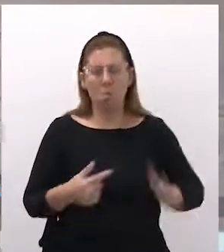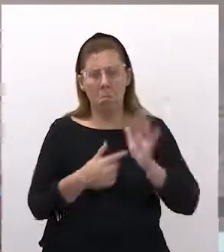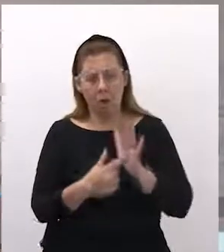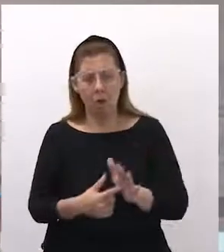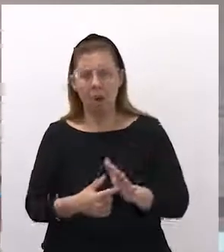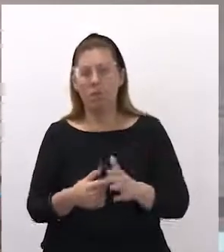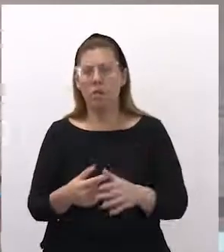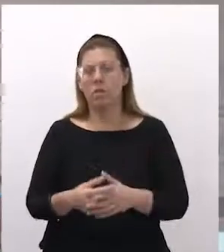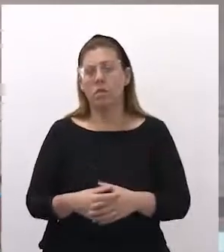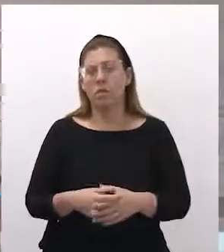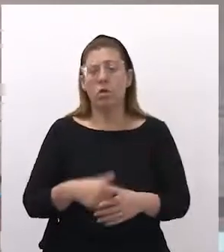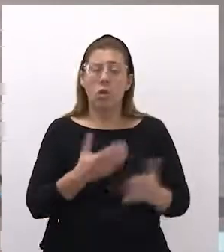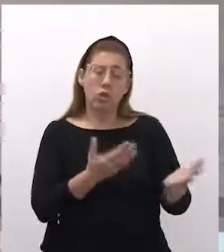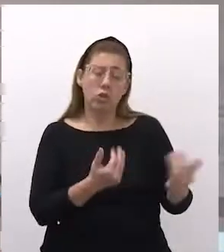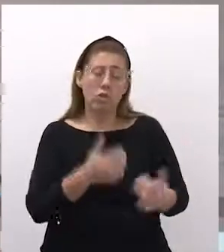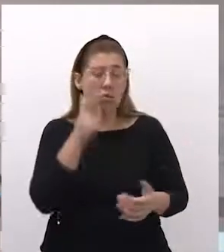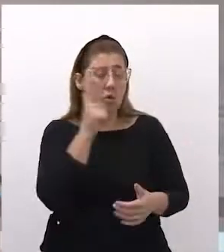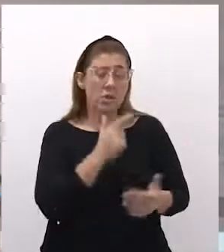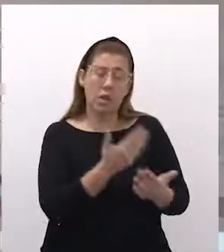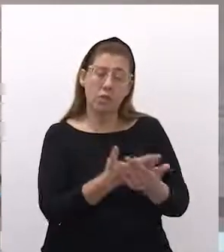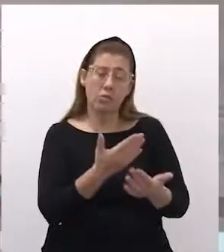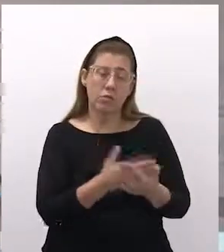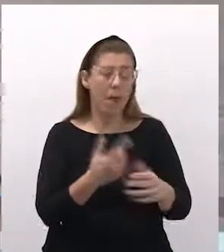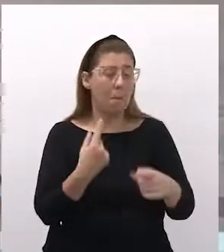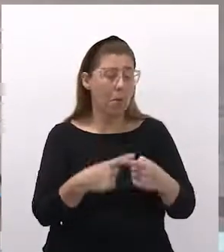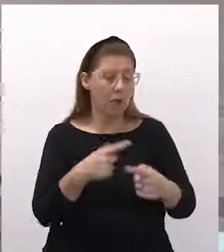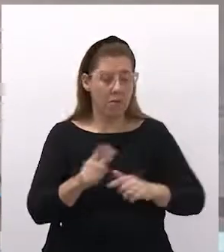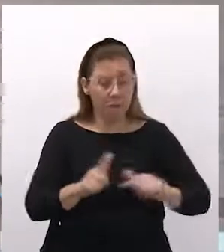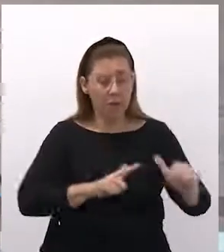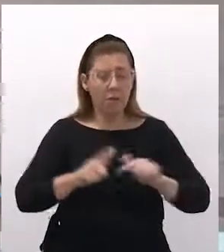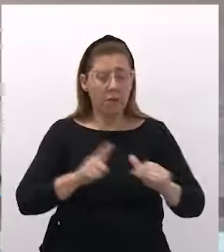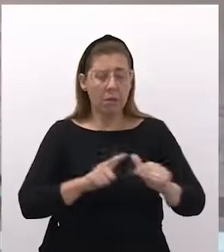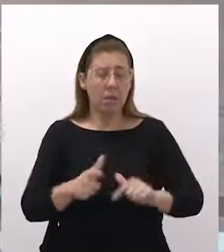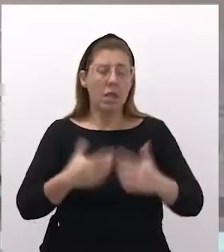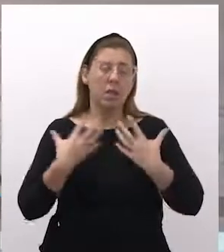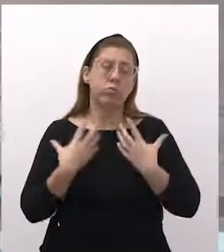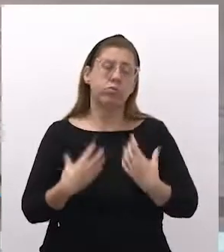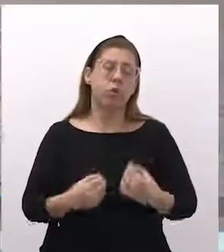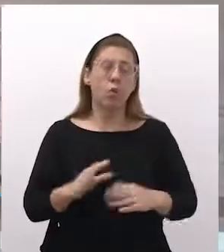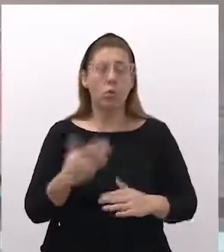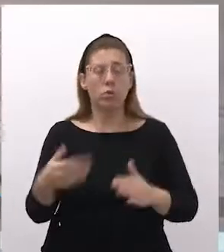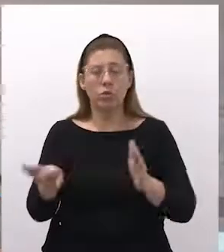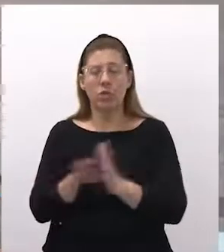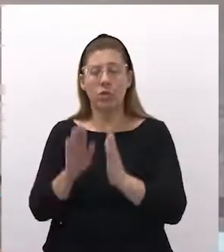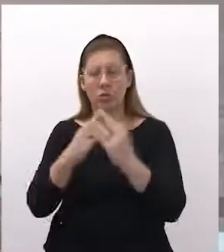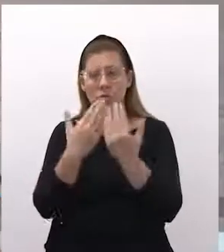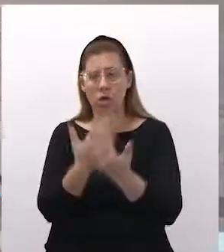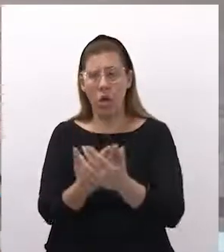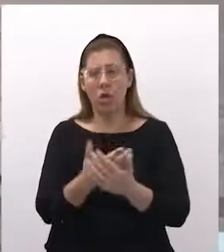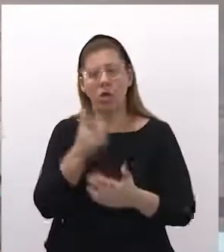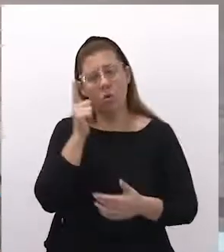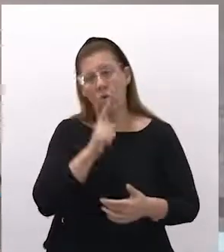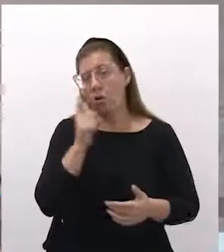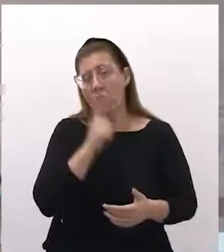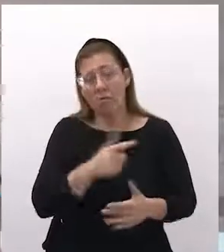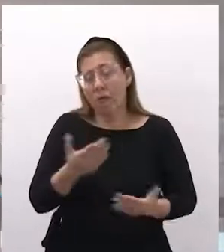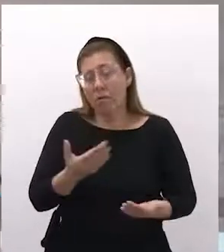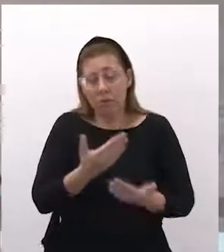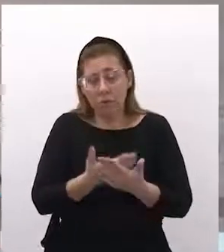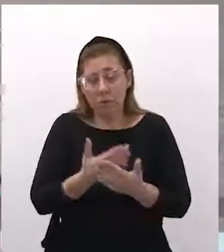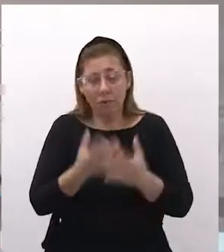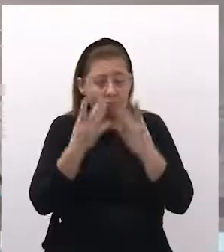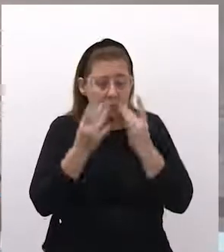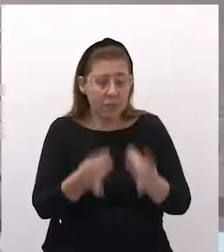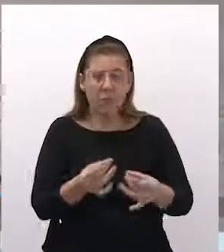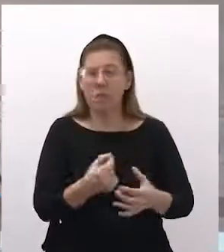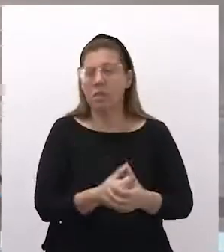ficam sobrecarregados e cansados, né, obviamente, e daí quando chegam na escola, eles não vão conseguir dar conta. Então, ela